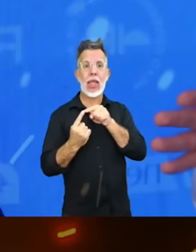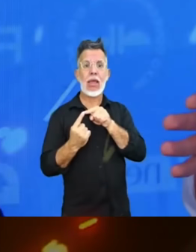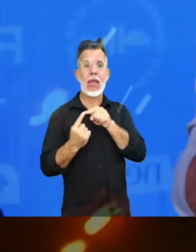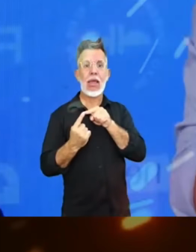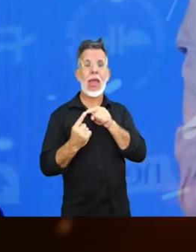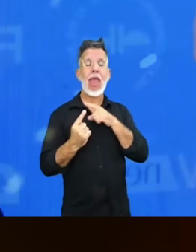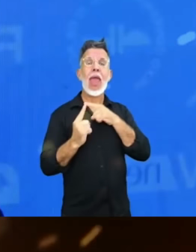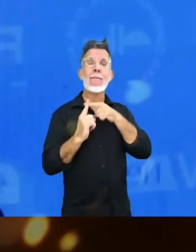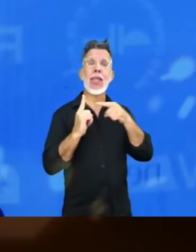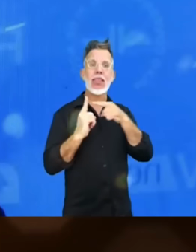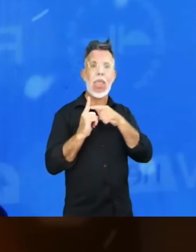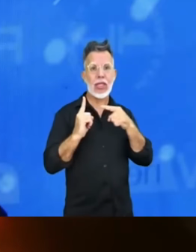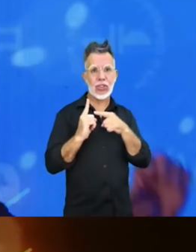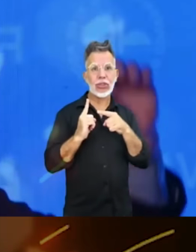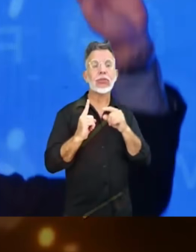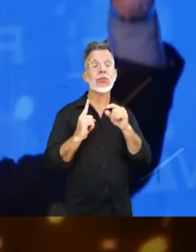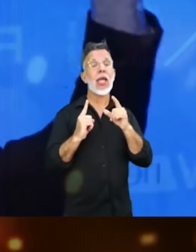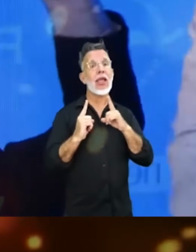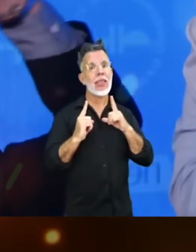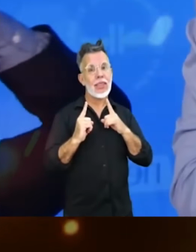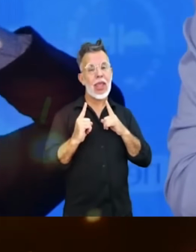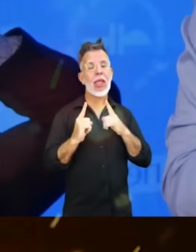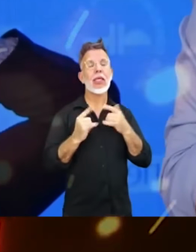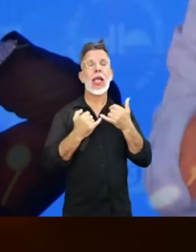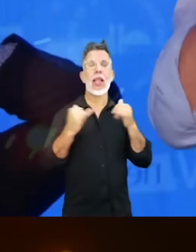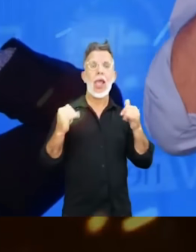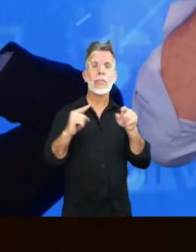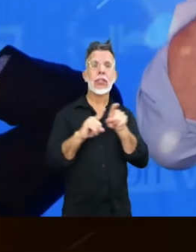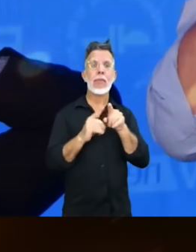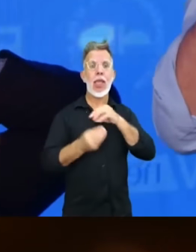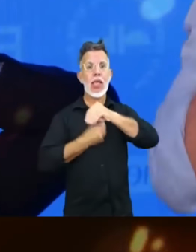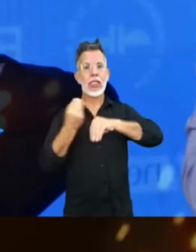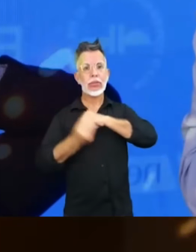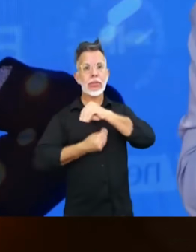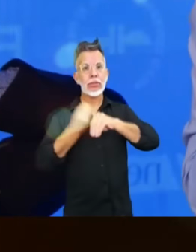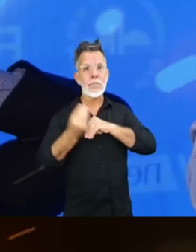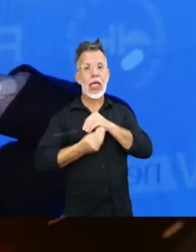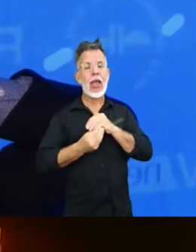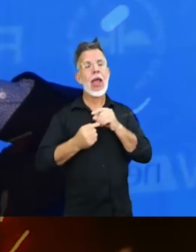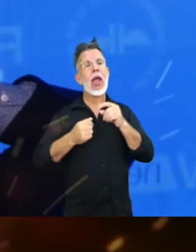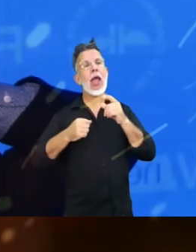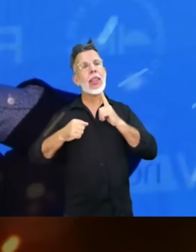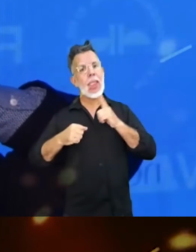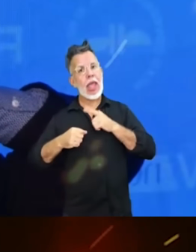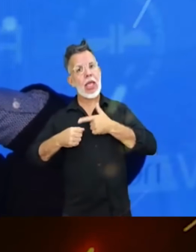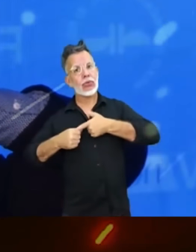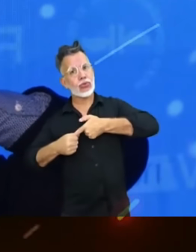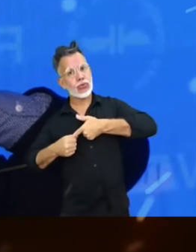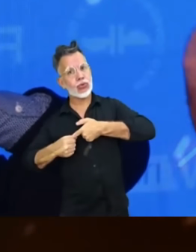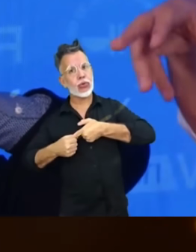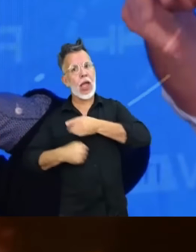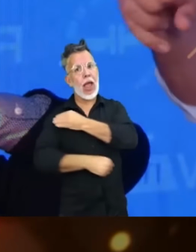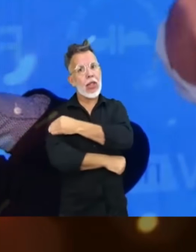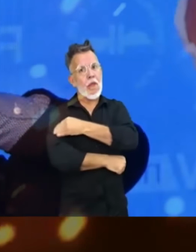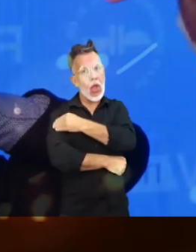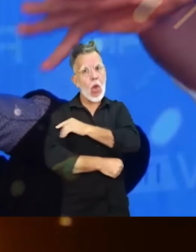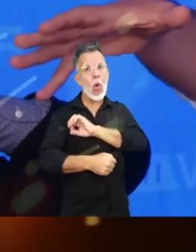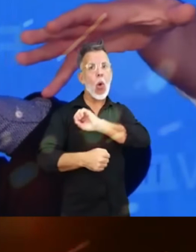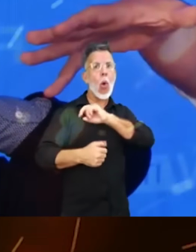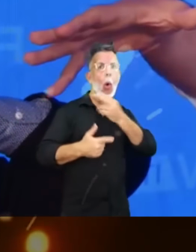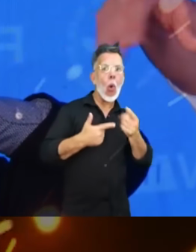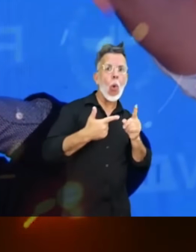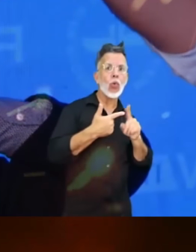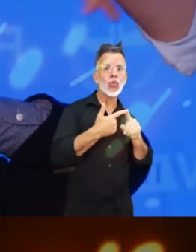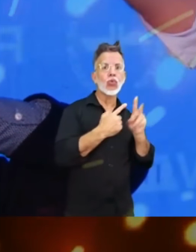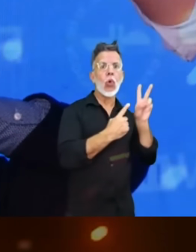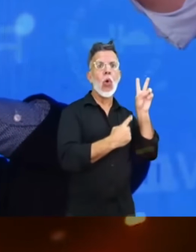lítio mas você tem um motorzinho a etanol no final é zero emissão de carbono mas isso evita ter uma baita